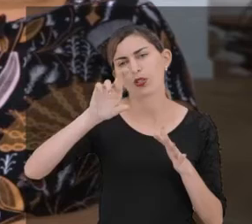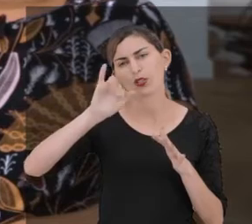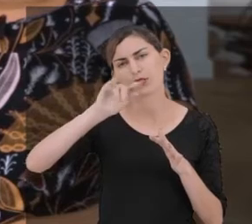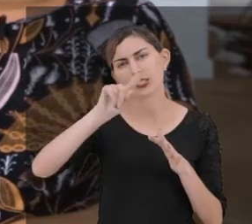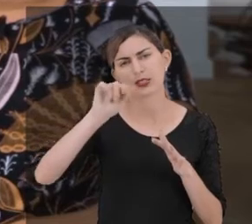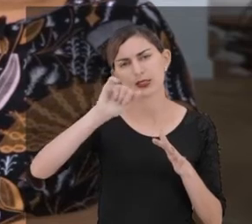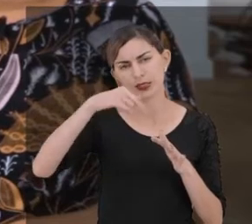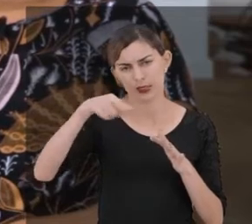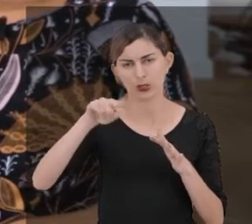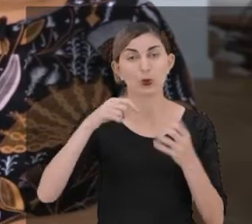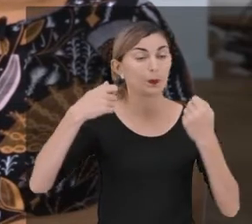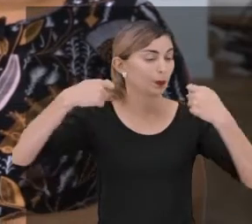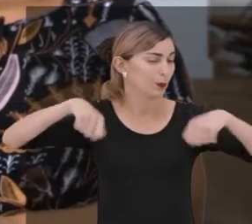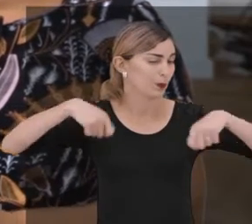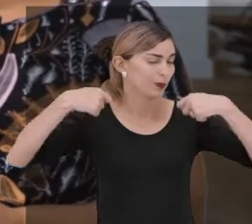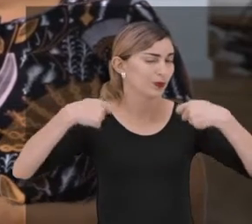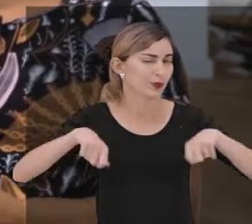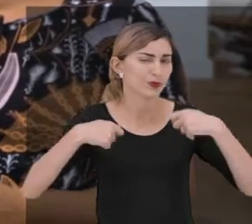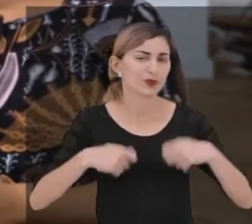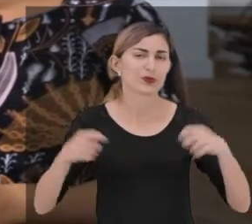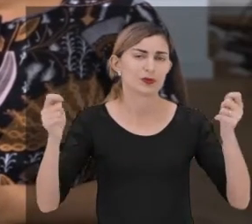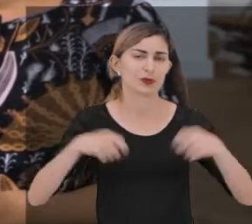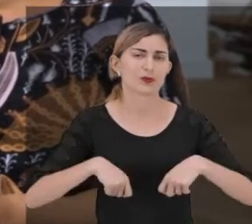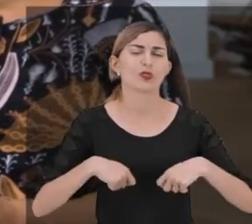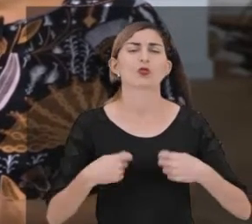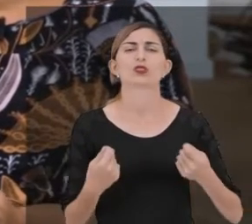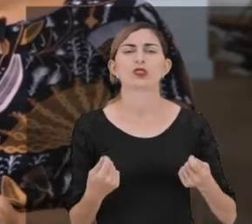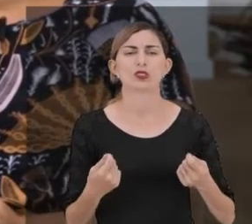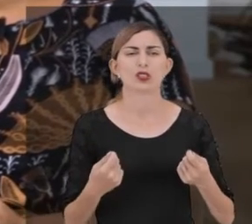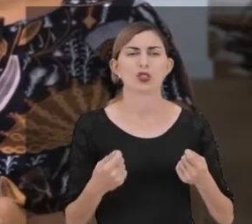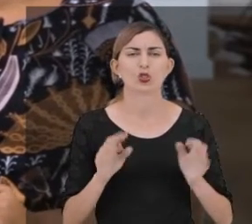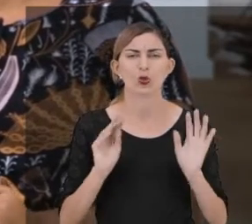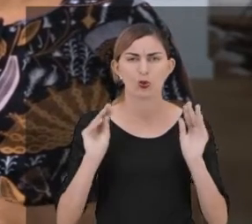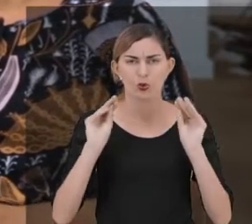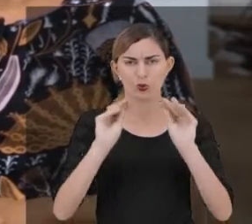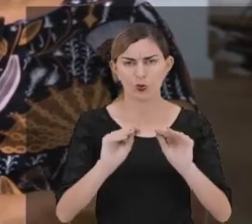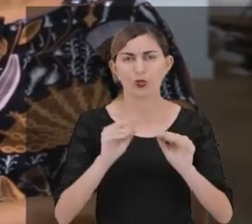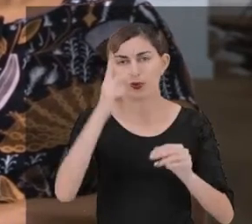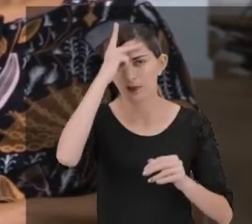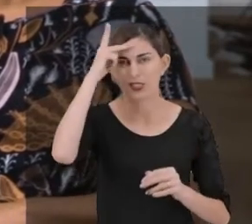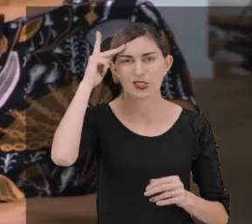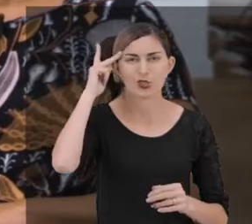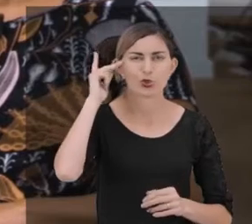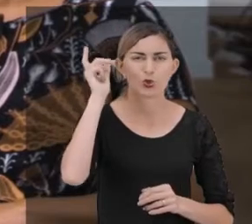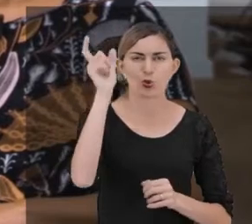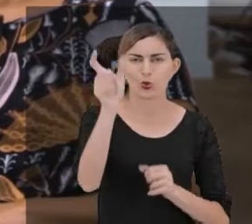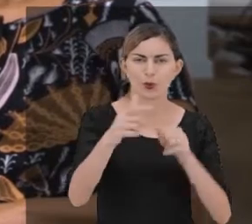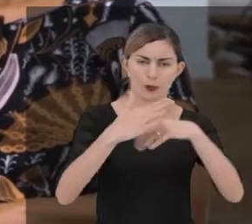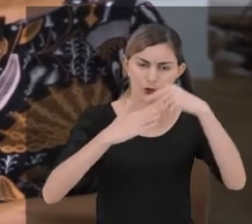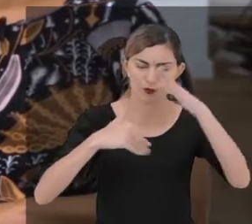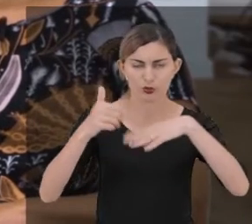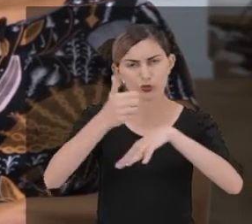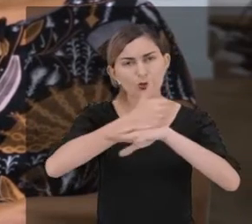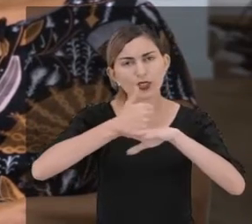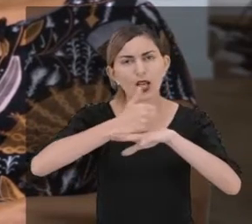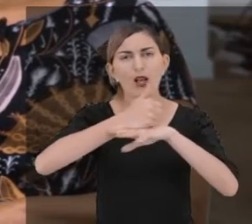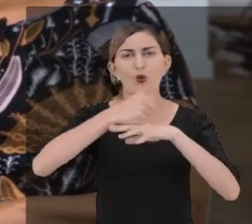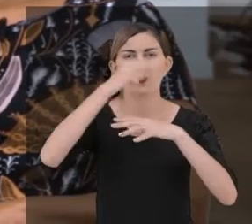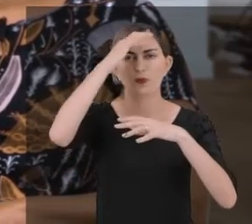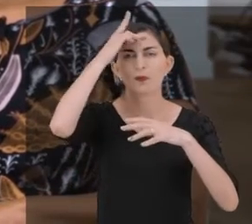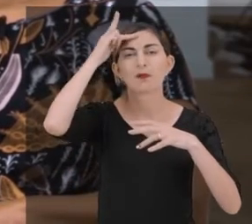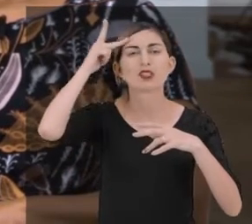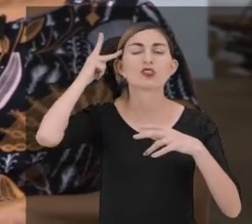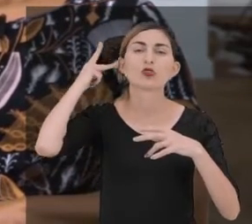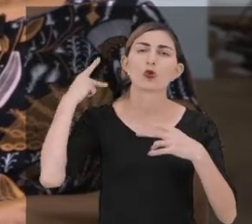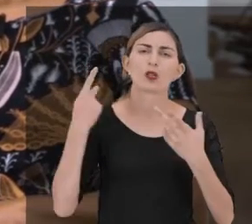que é muito necessária para que a gente possa imputar às pessoas, profissionais e pessoas em